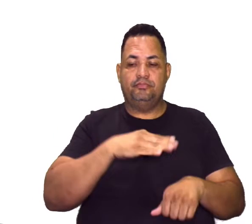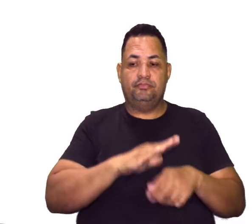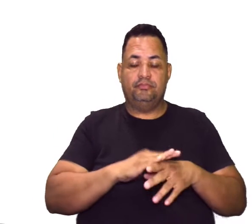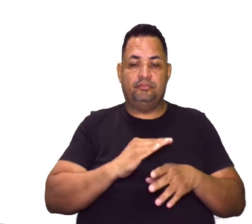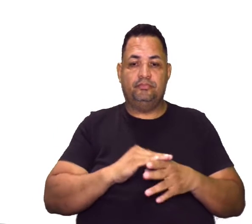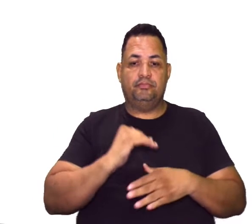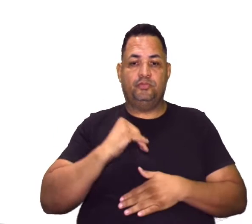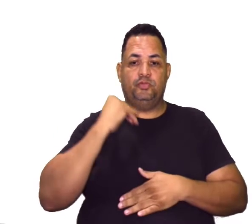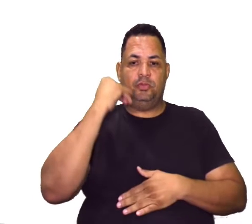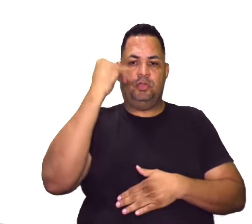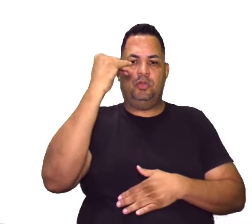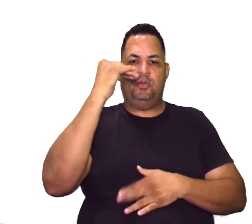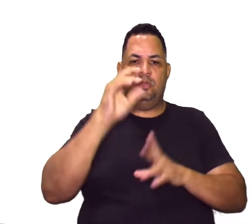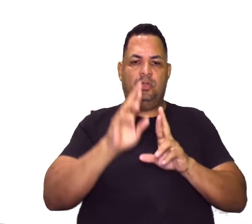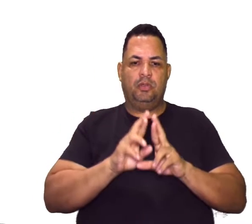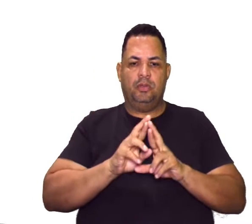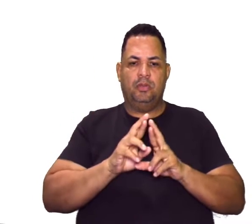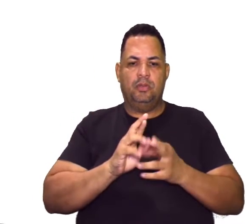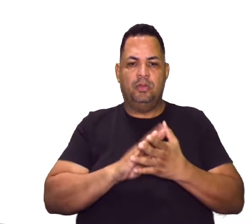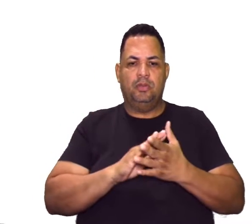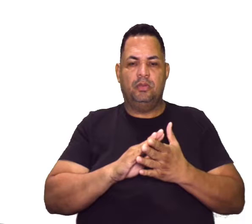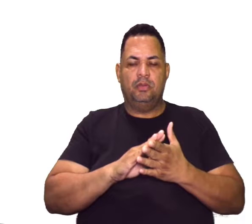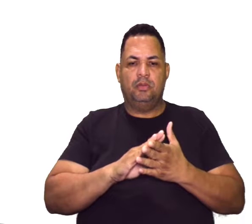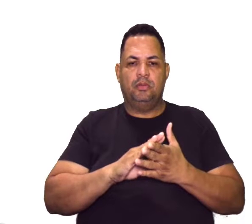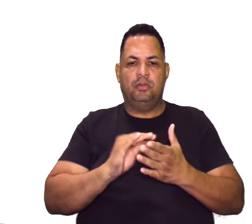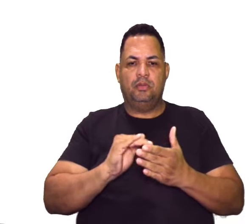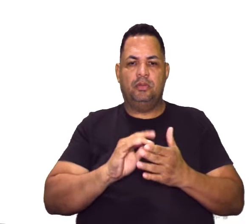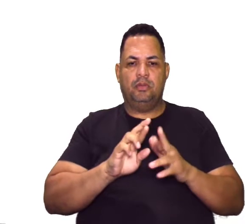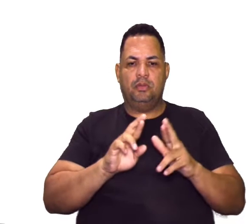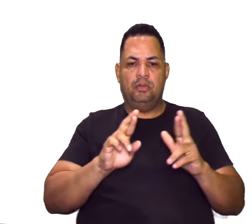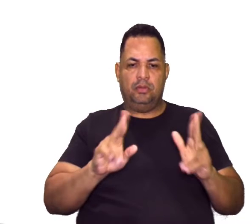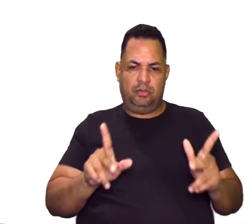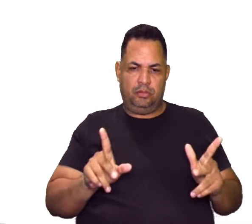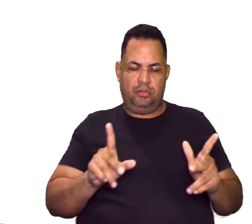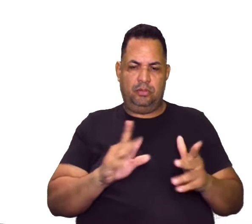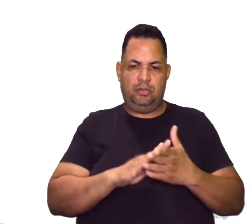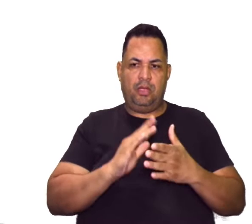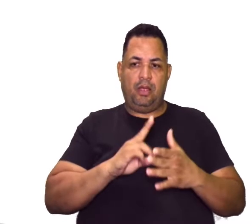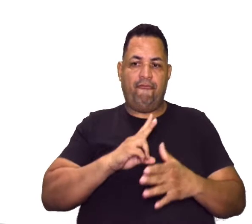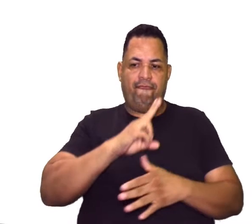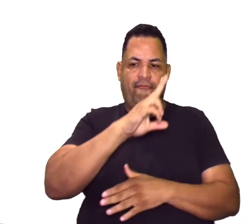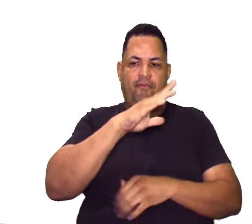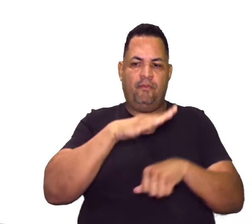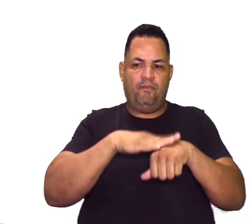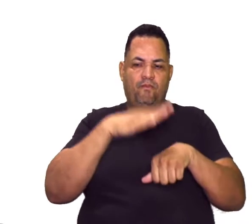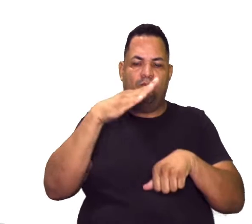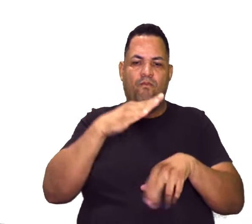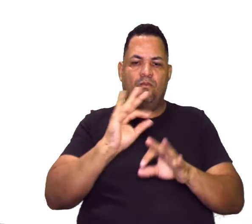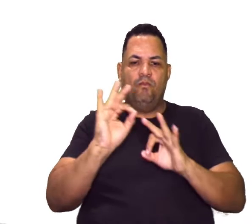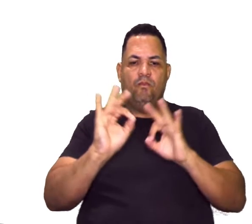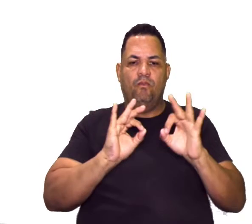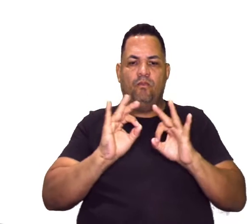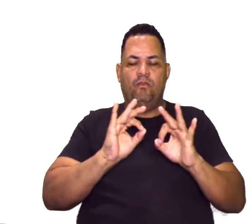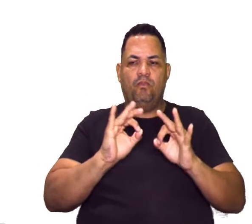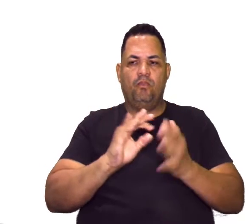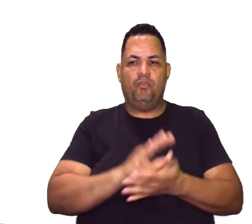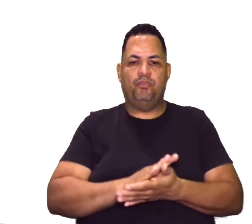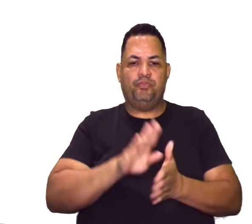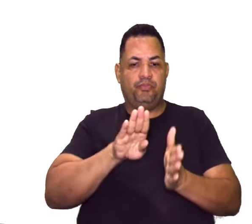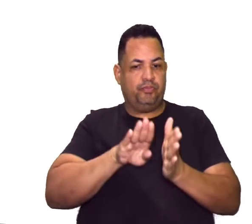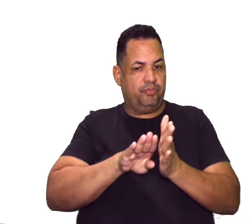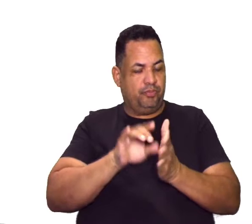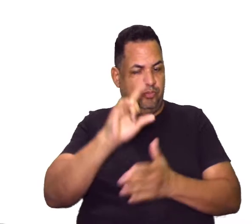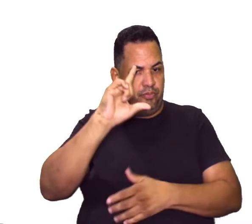a diferença, mais forte será aquele ácido. Quanto menor for a diferença